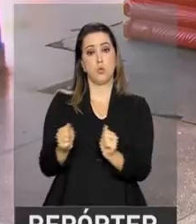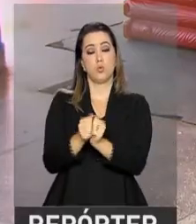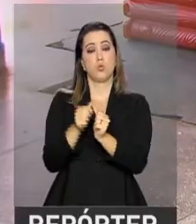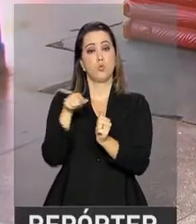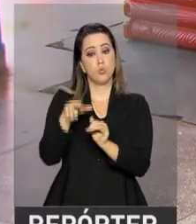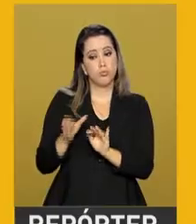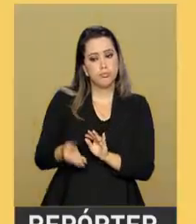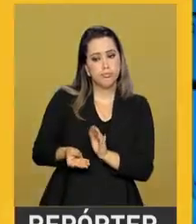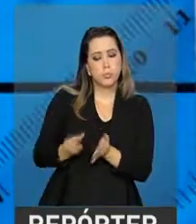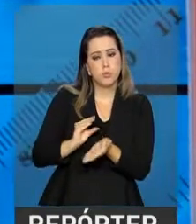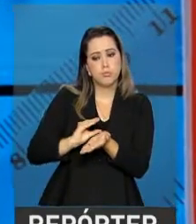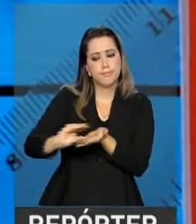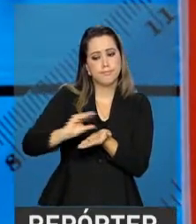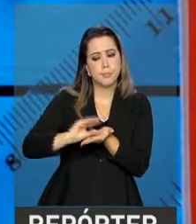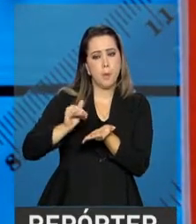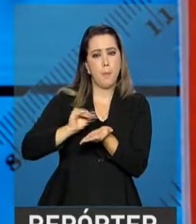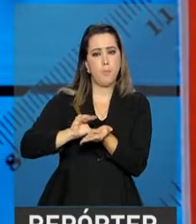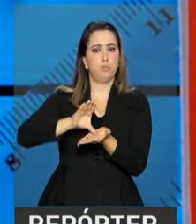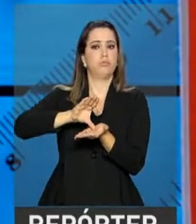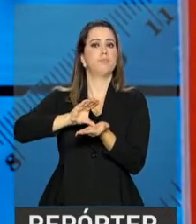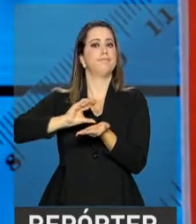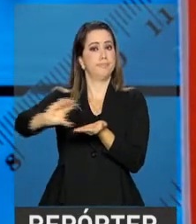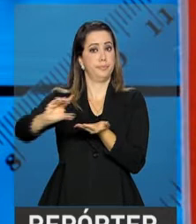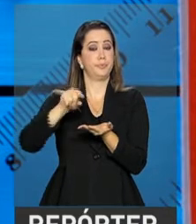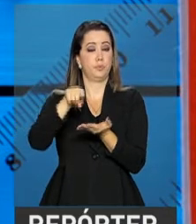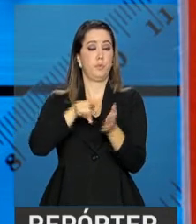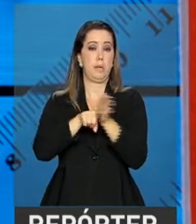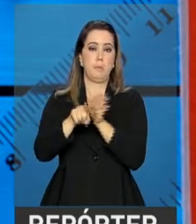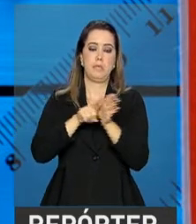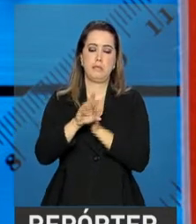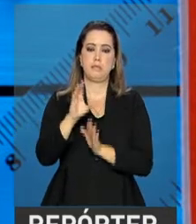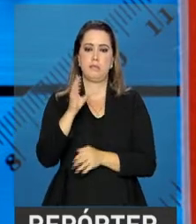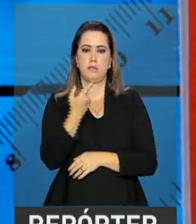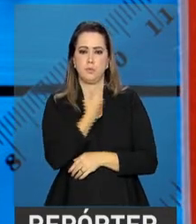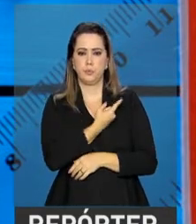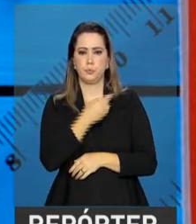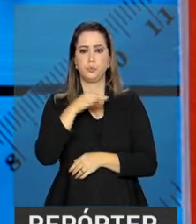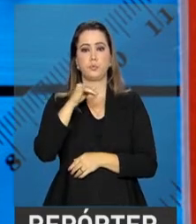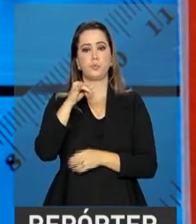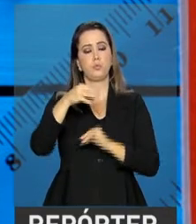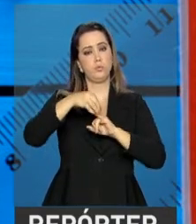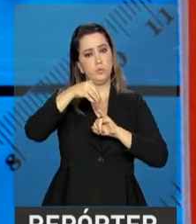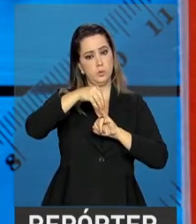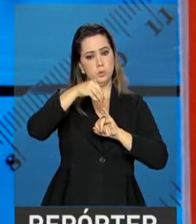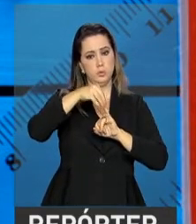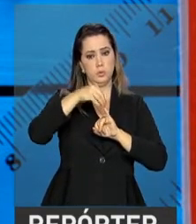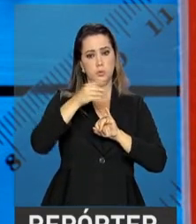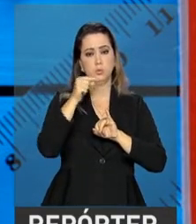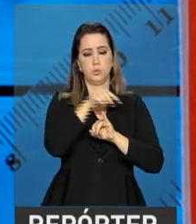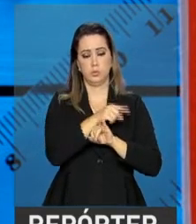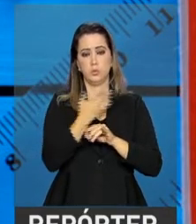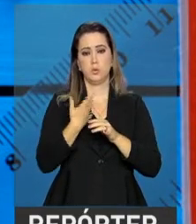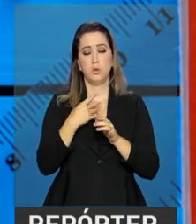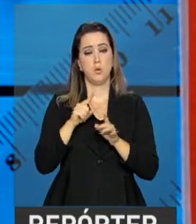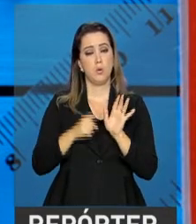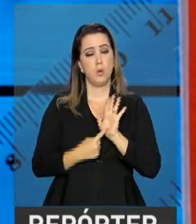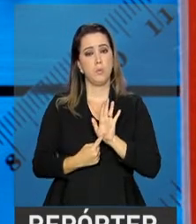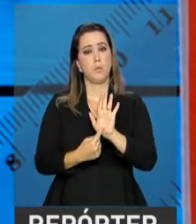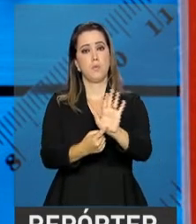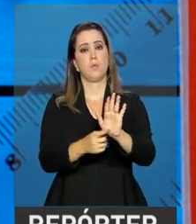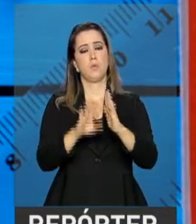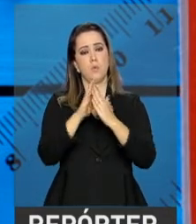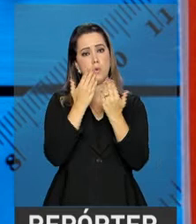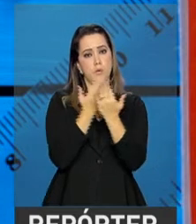de creches dados do censo escolar feito pelo instituto de estudos e pesquisas educacionais anísio teixeira inep